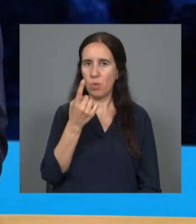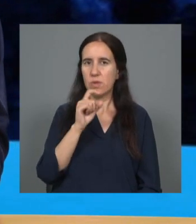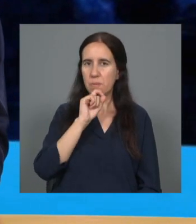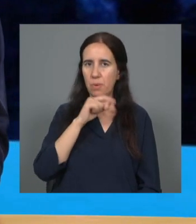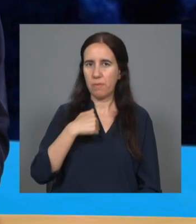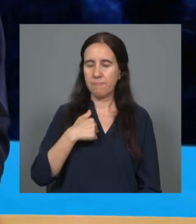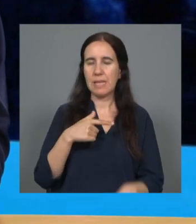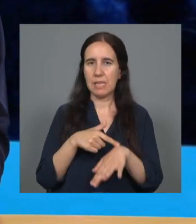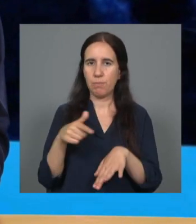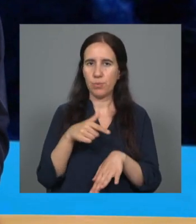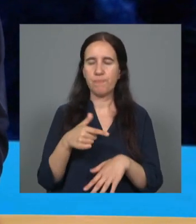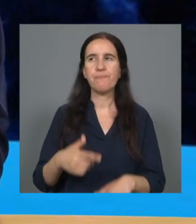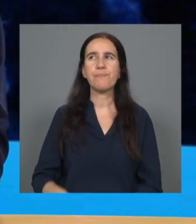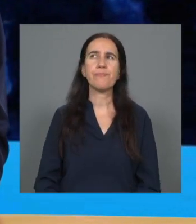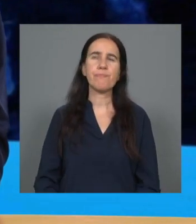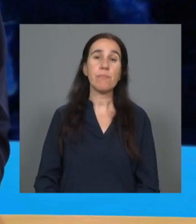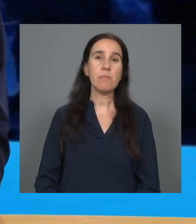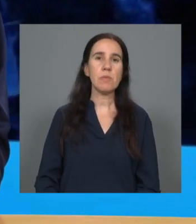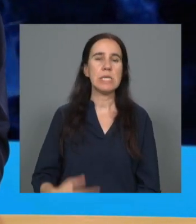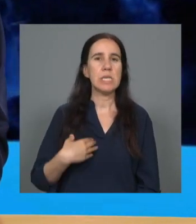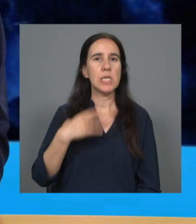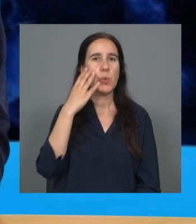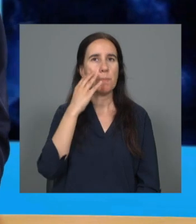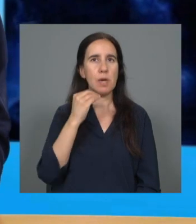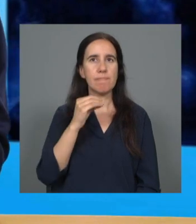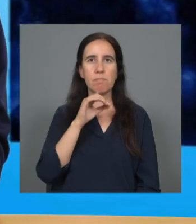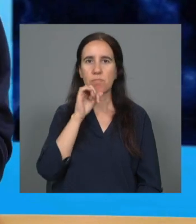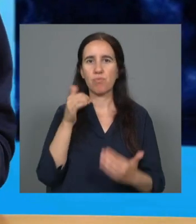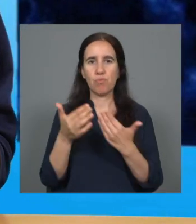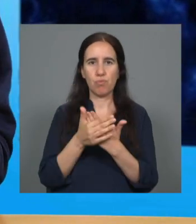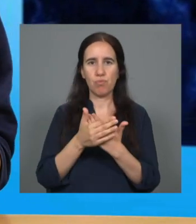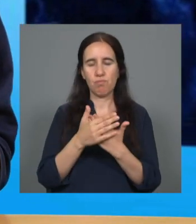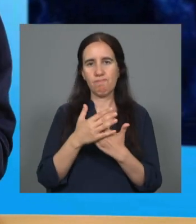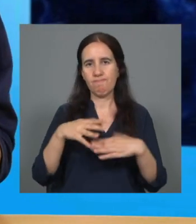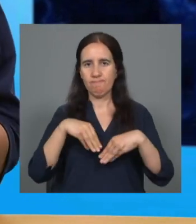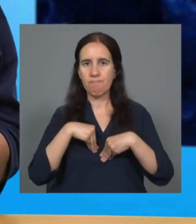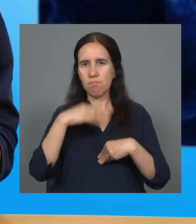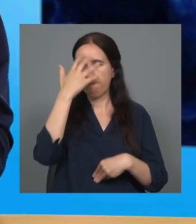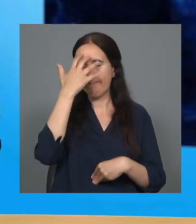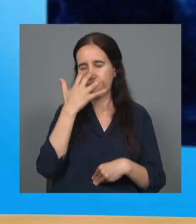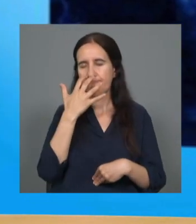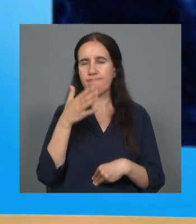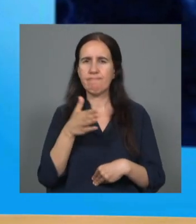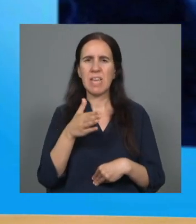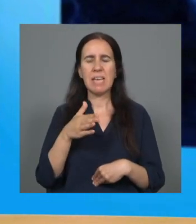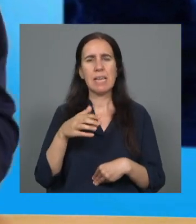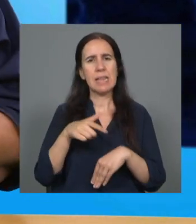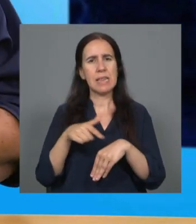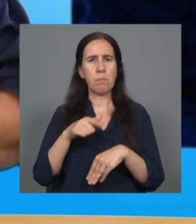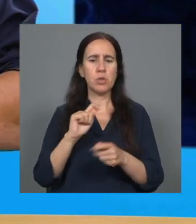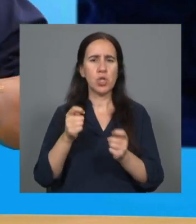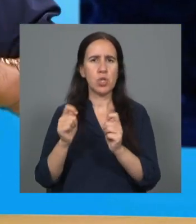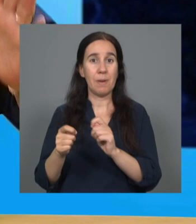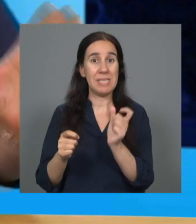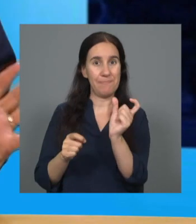tempos. Eu penso que a eutanásia tem sido modificadas muitas coisas no nosso tempo, mas a eutanásia tem